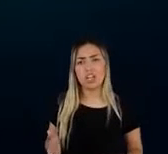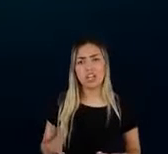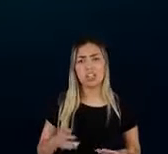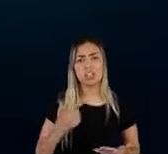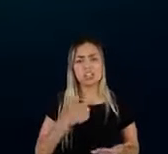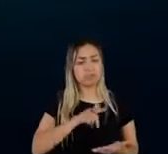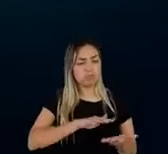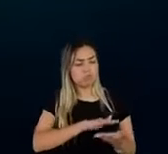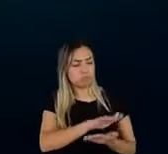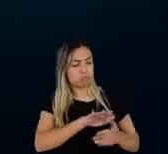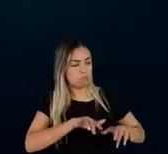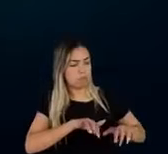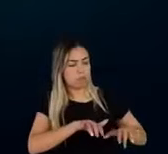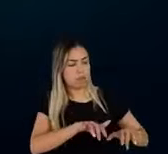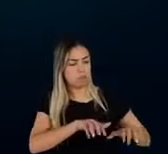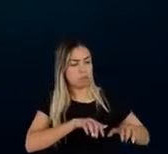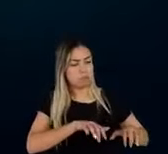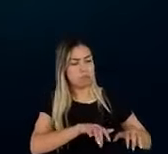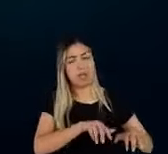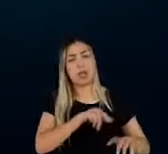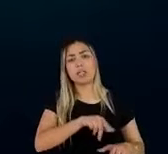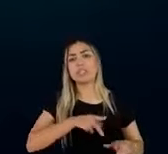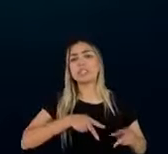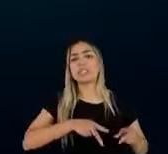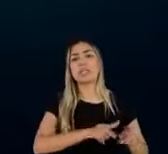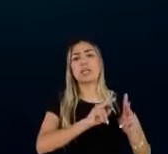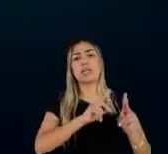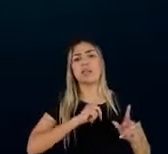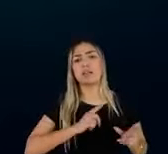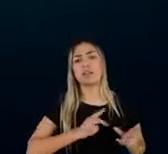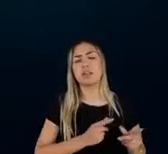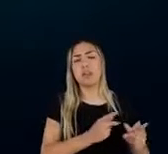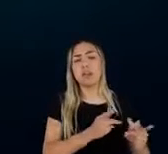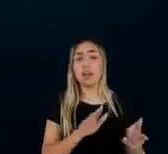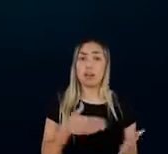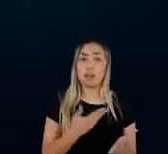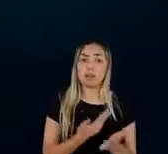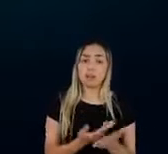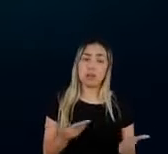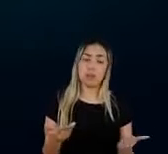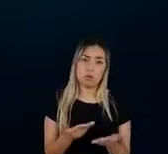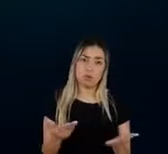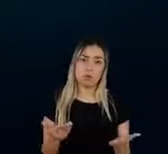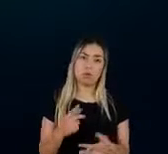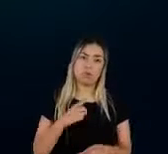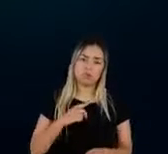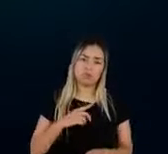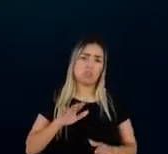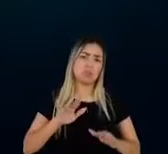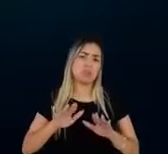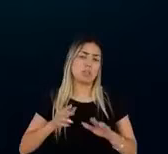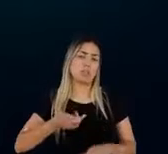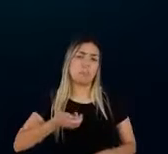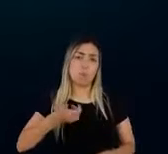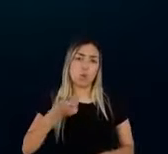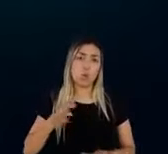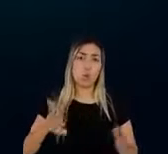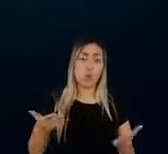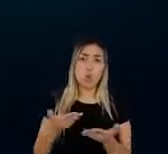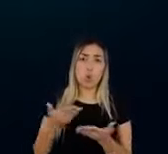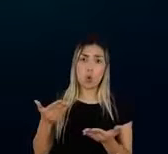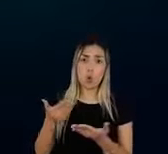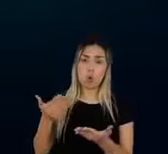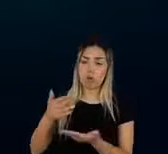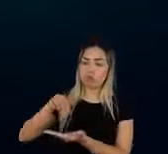forma como sempre existiu bom que a gente sabe que é telégrafo hoje ainda é usado Mas usa bem pequeno e o telefone hoje aquele